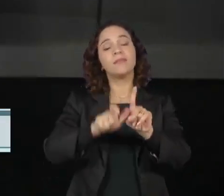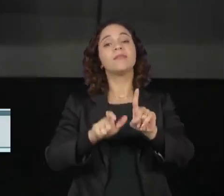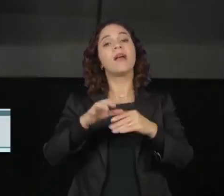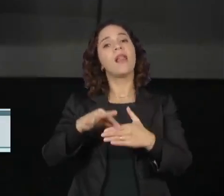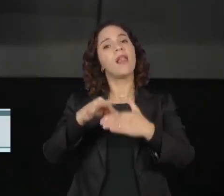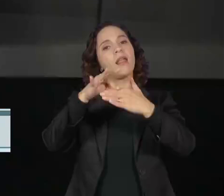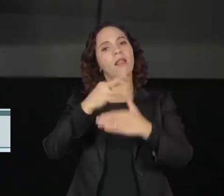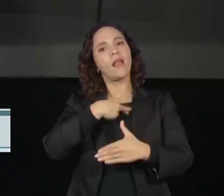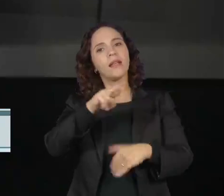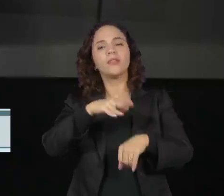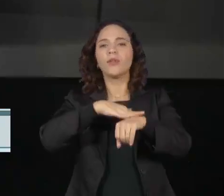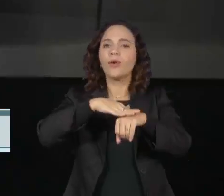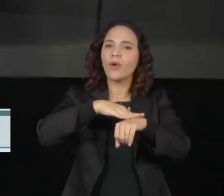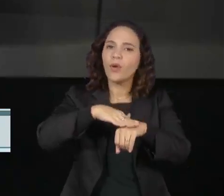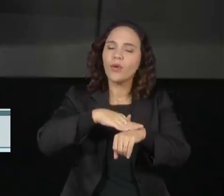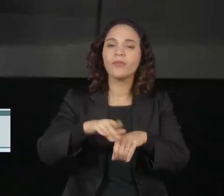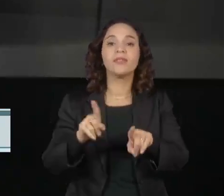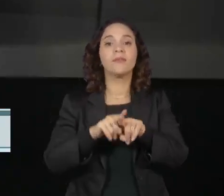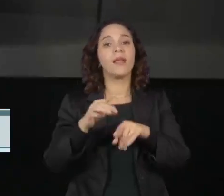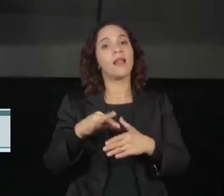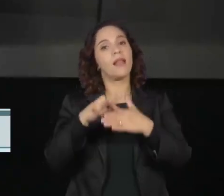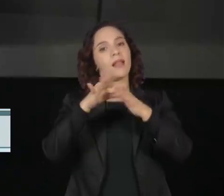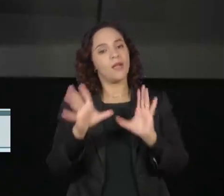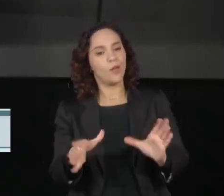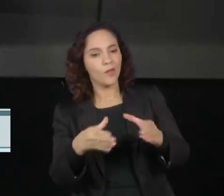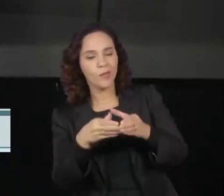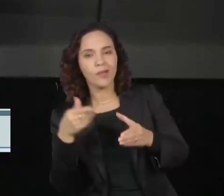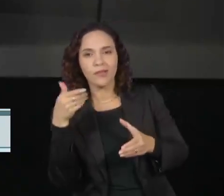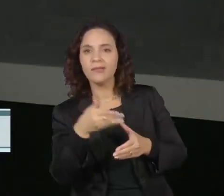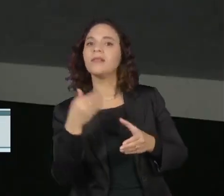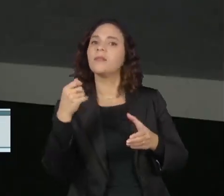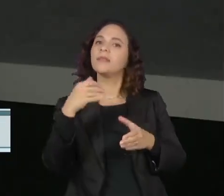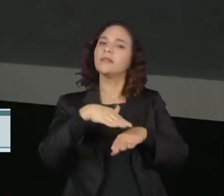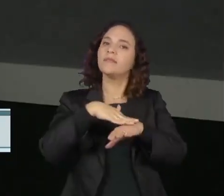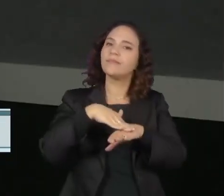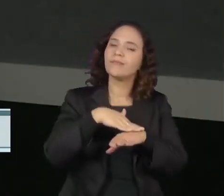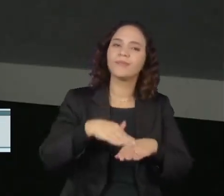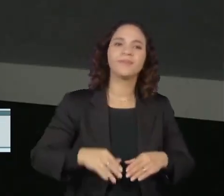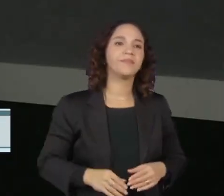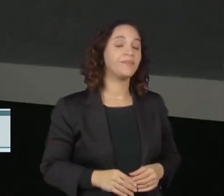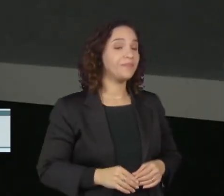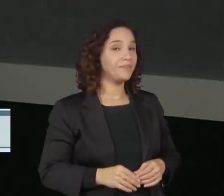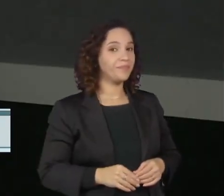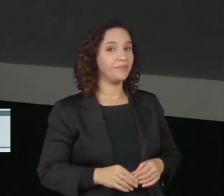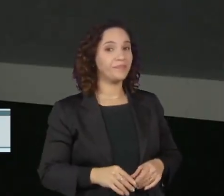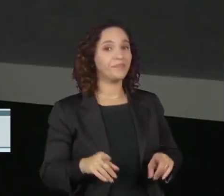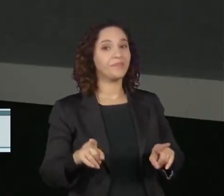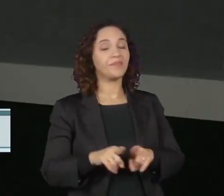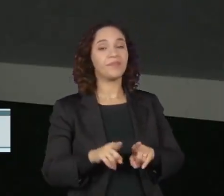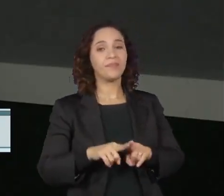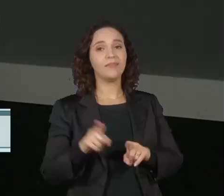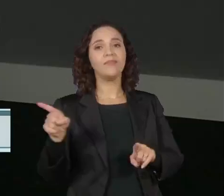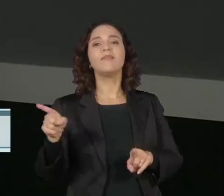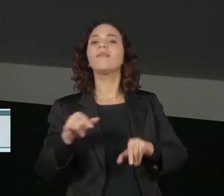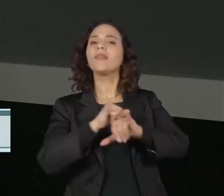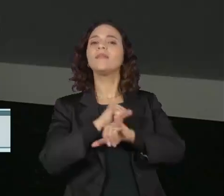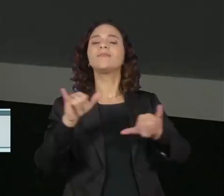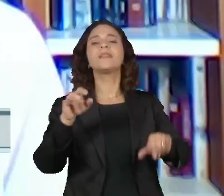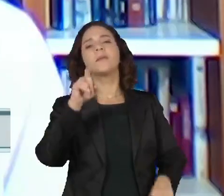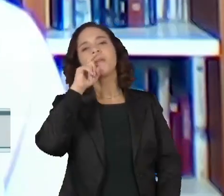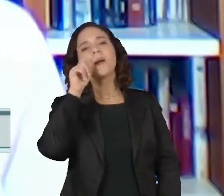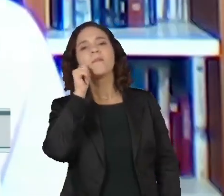religiosos, falar com líderes comunitários das comunidades. Stefan, e qual é a mensagem para pais e mães que nos